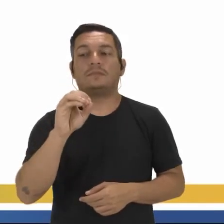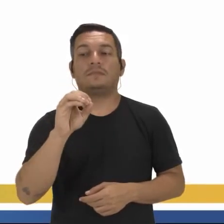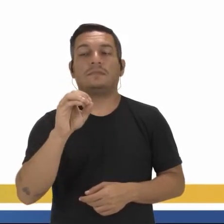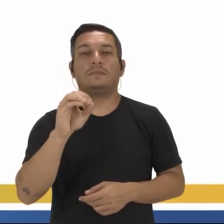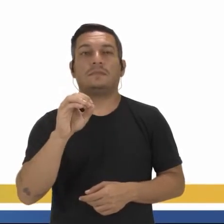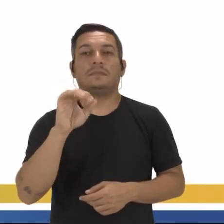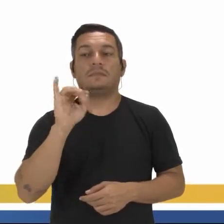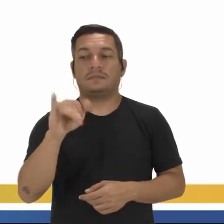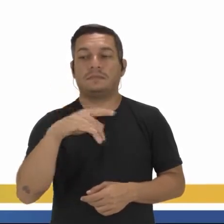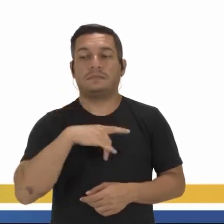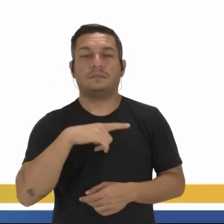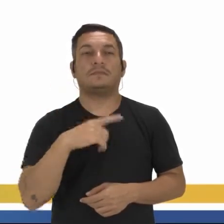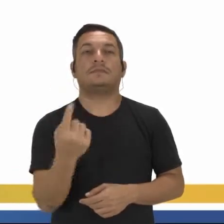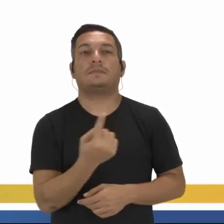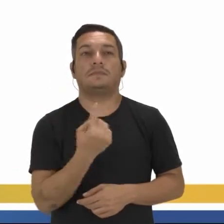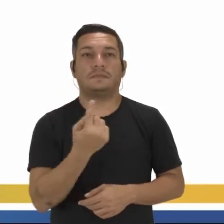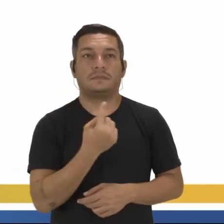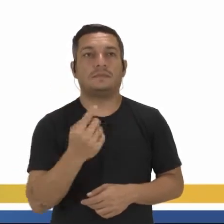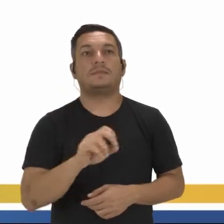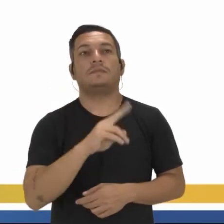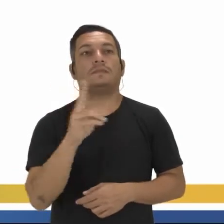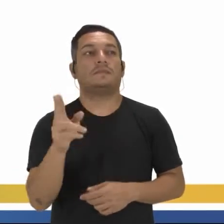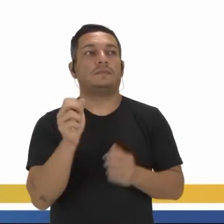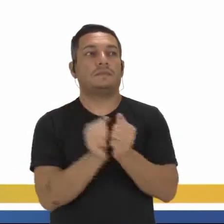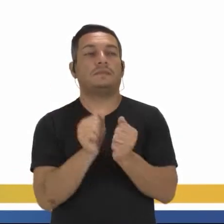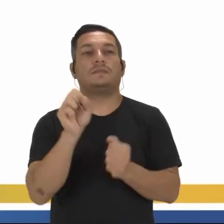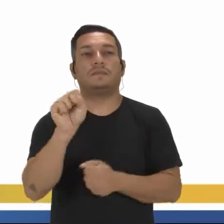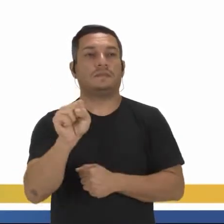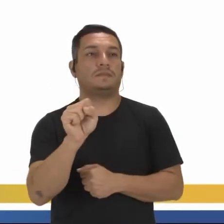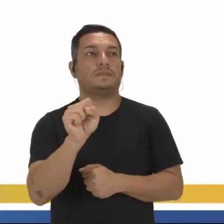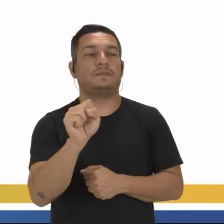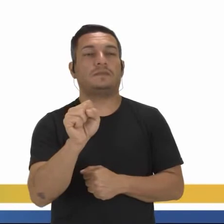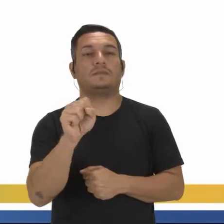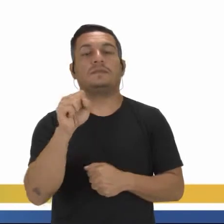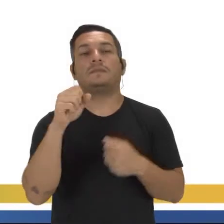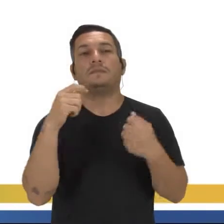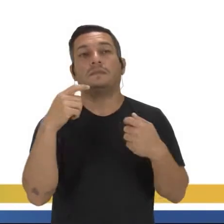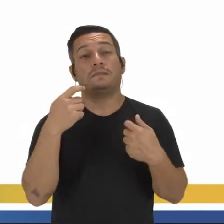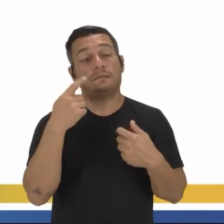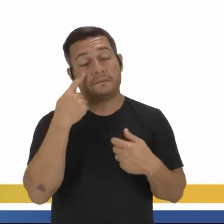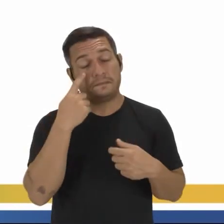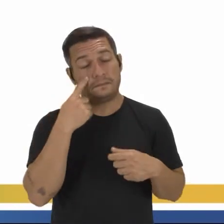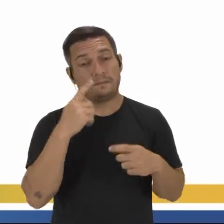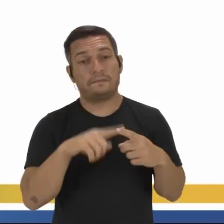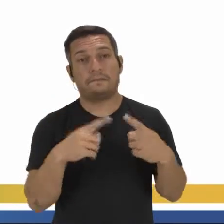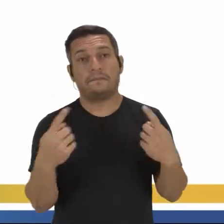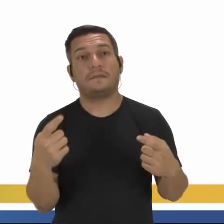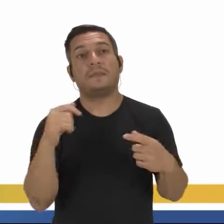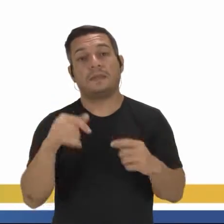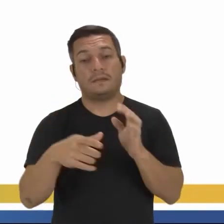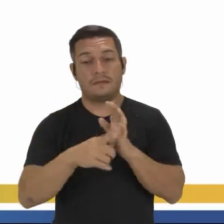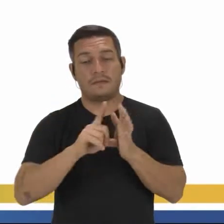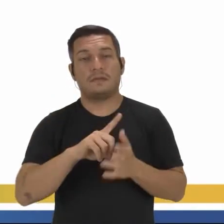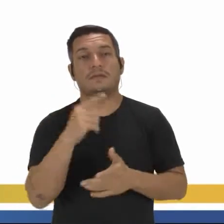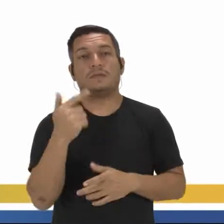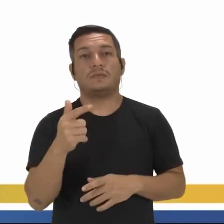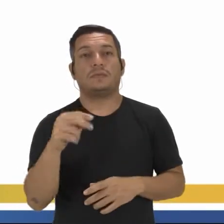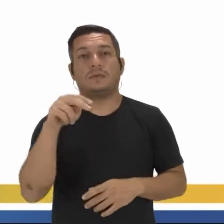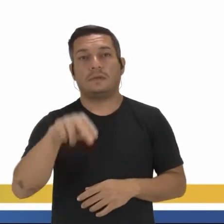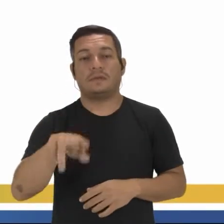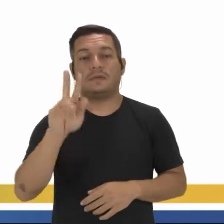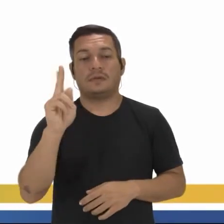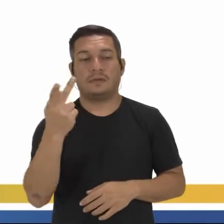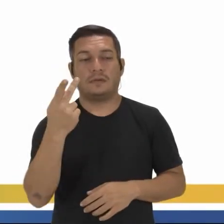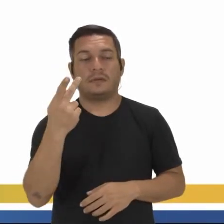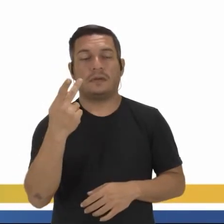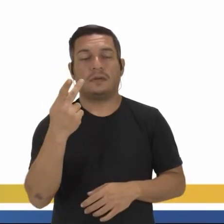palavras, se eles vierem sozinhos ou seguidos de S, desde que antes dele não tenha